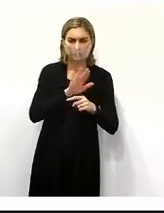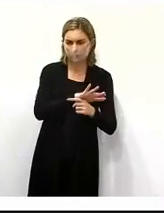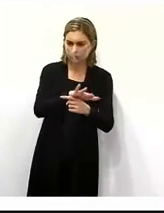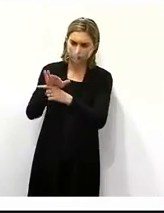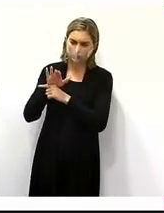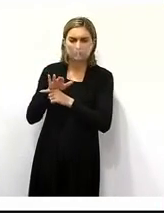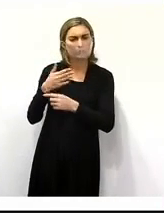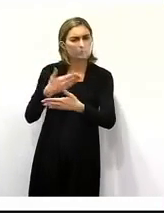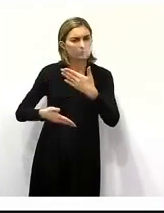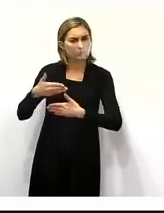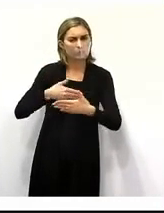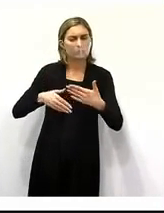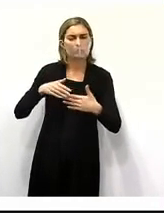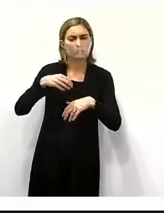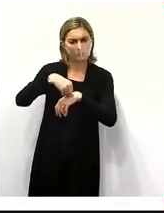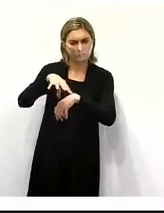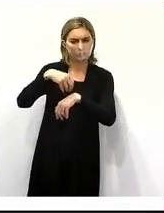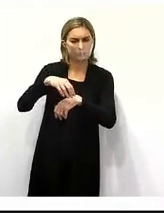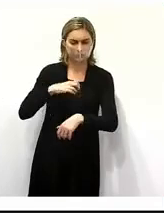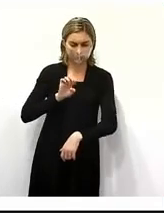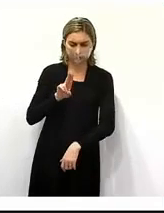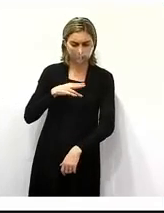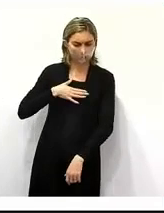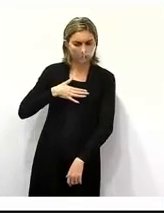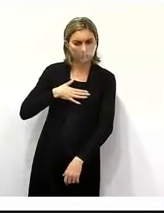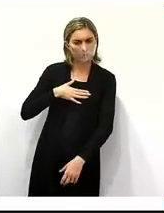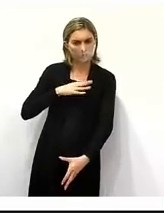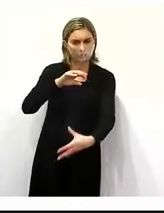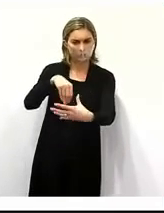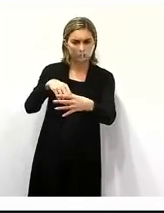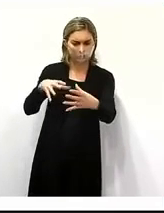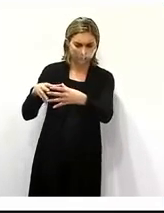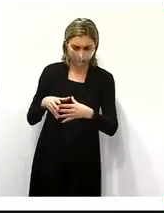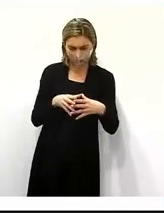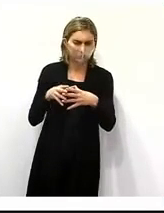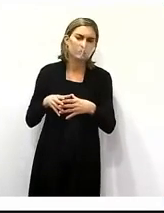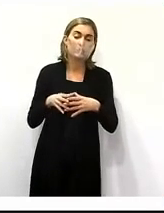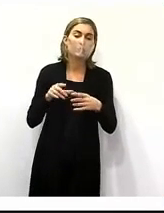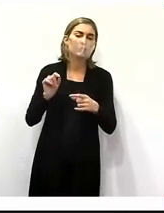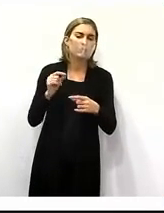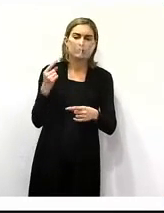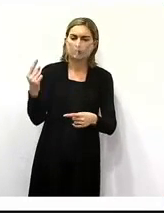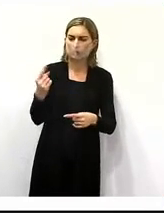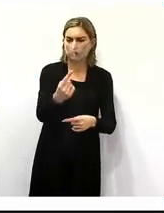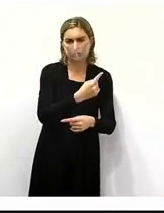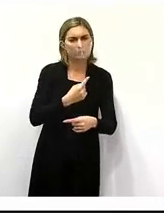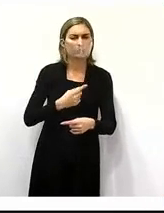uma relativa e transferir o eu para a unidade comum, de sorte que